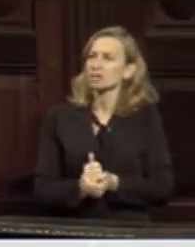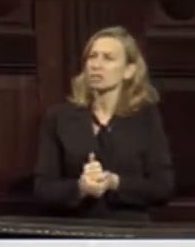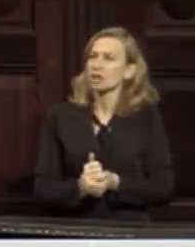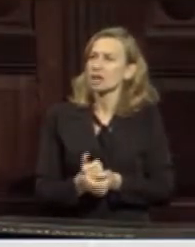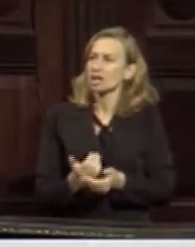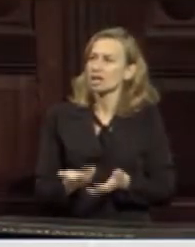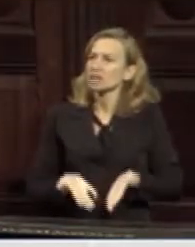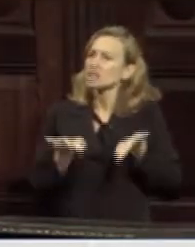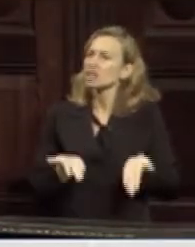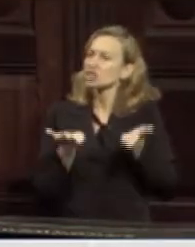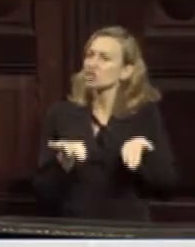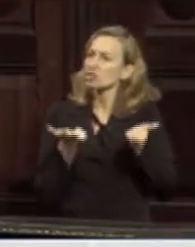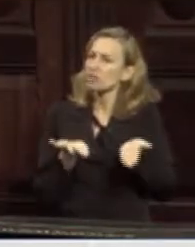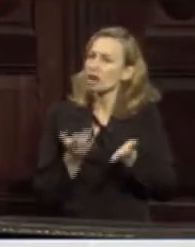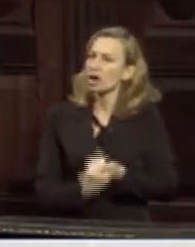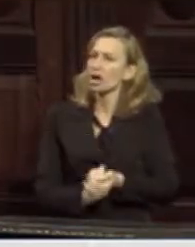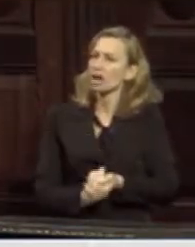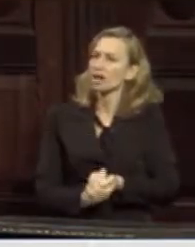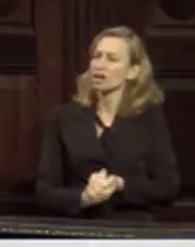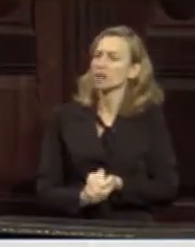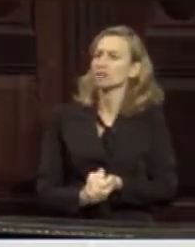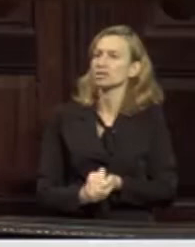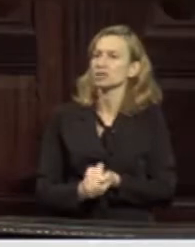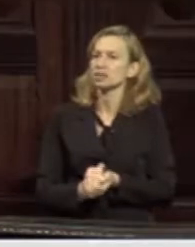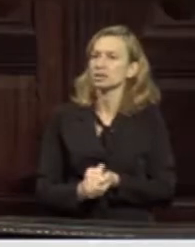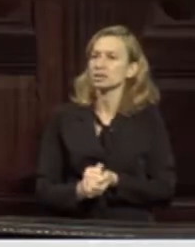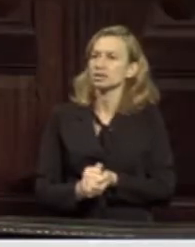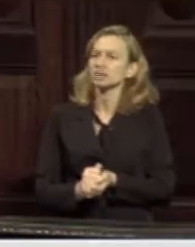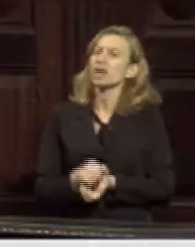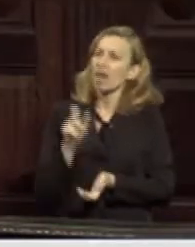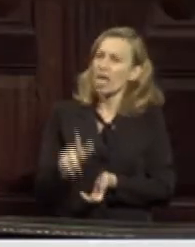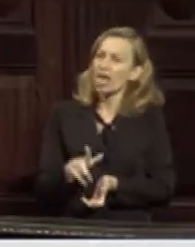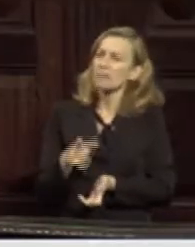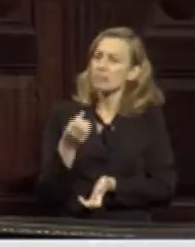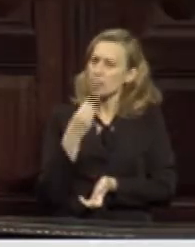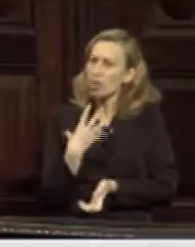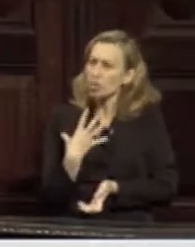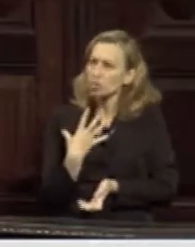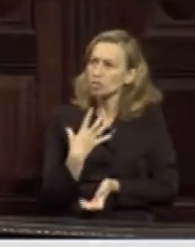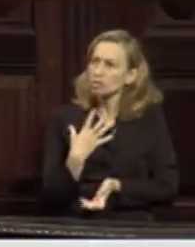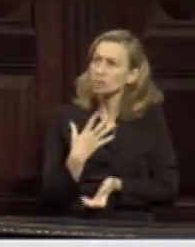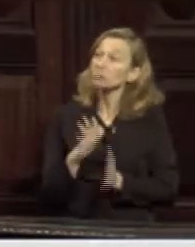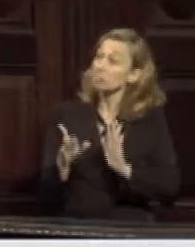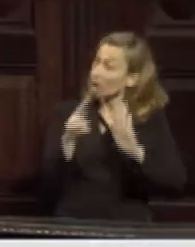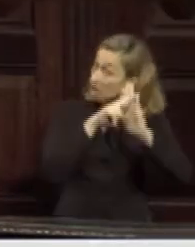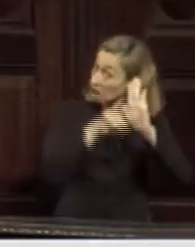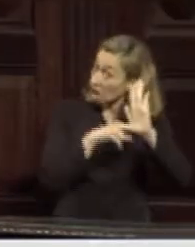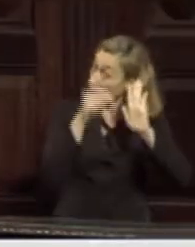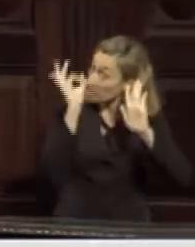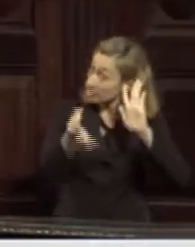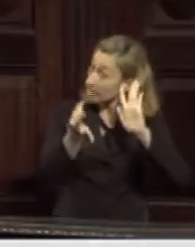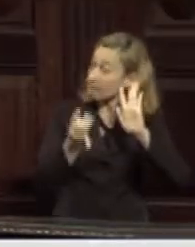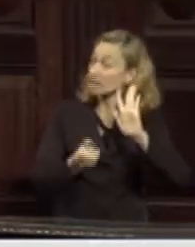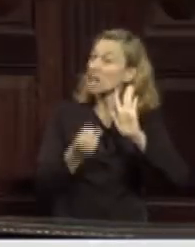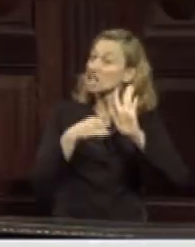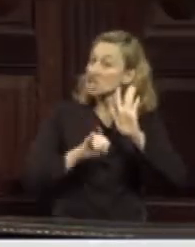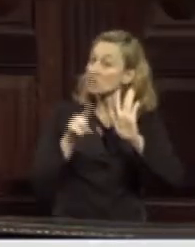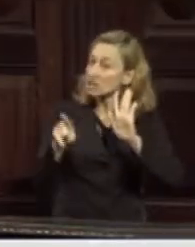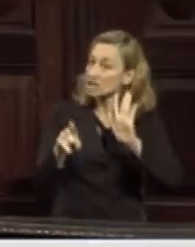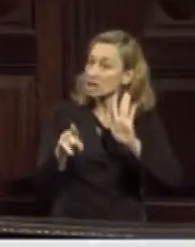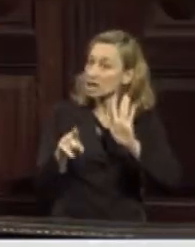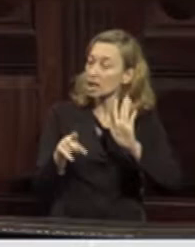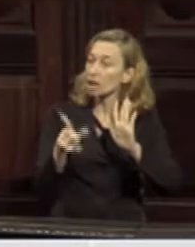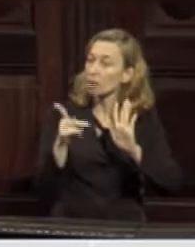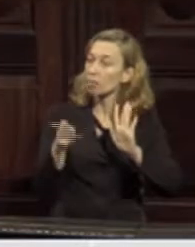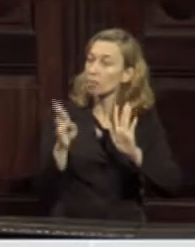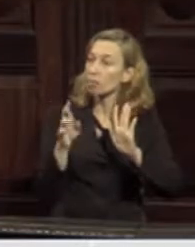incentivar investimentos, eu acho positiva. Ela é positiva, desde que as regras estejam claras. Se você produz 10 mil